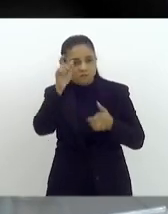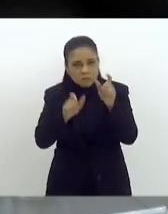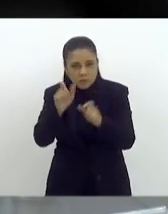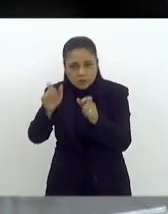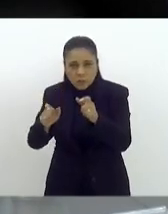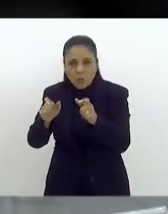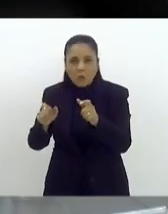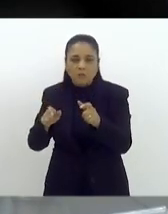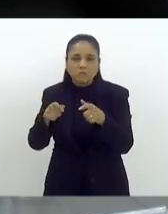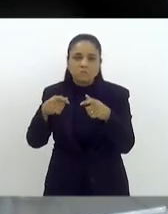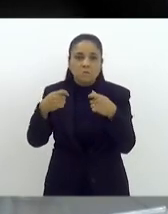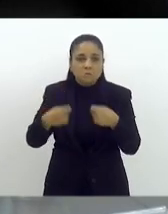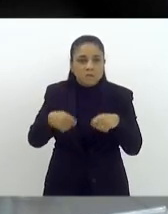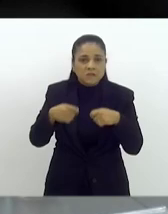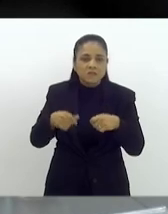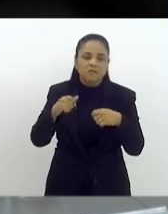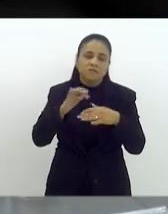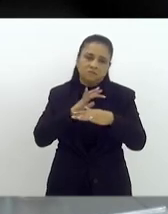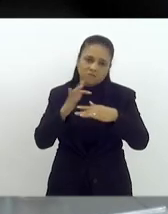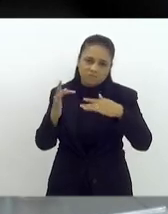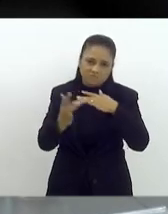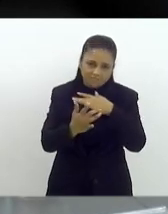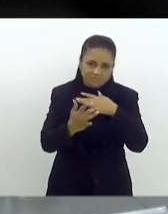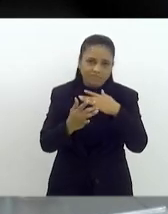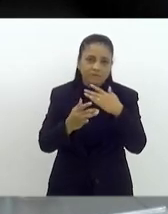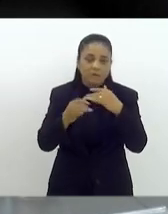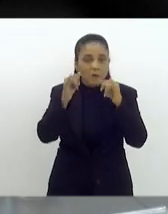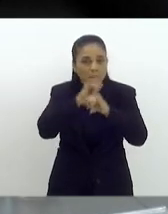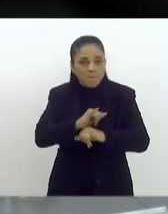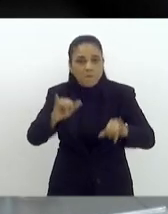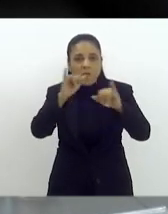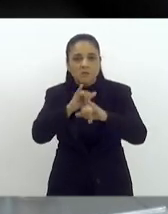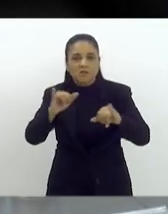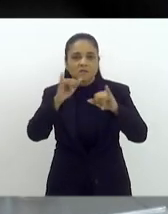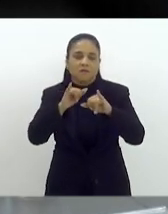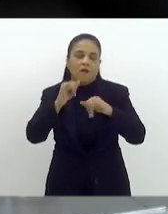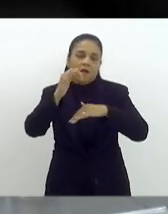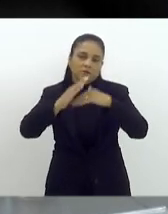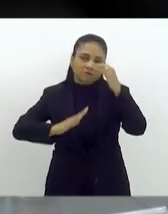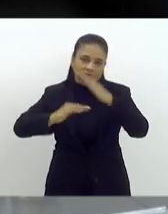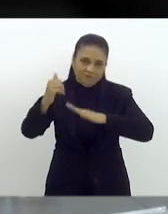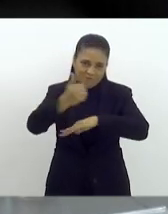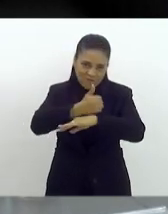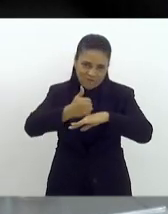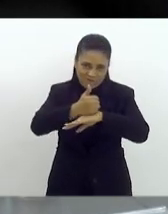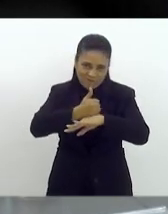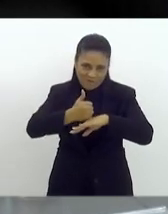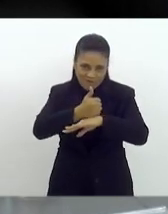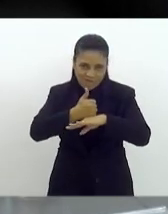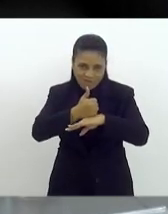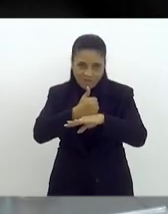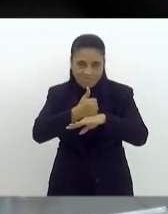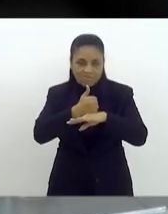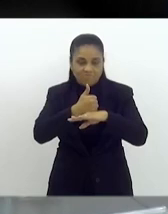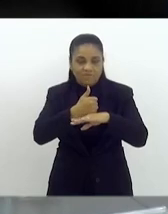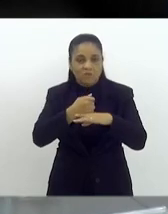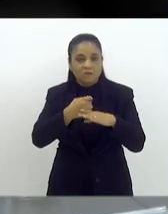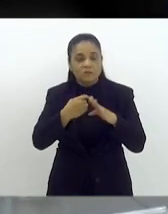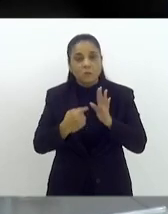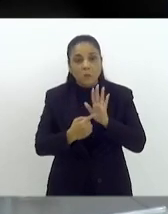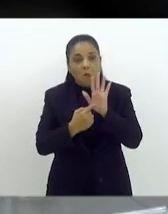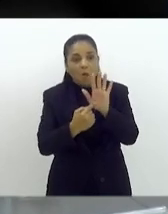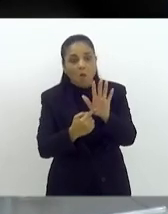dependem desse espaço até como publicidade do seu espaço de atuação profissional né então a gente vai ver um impacto direto